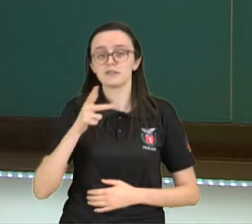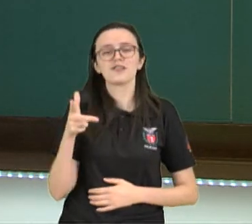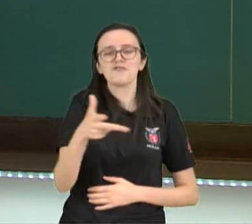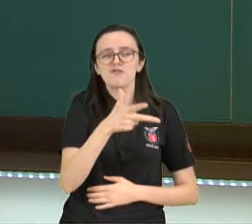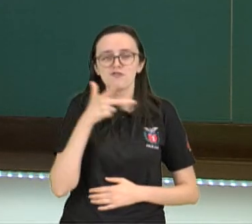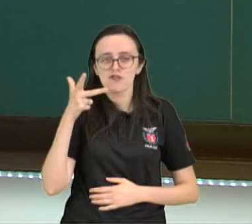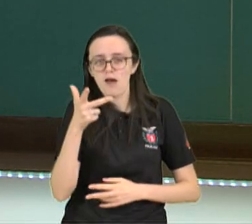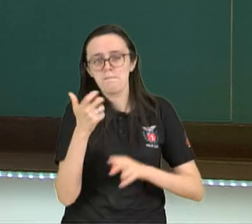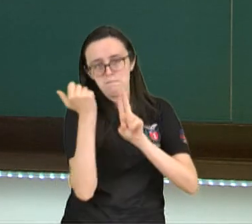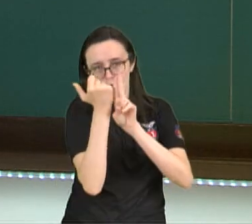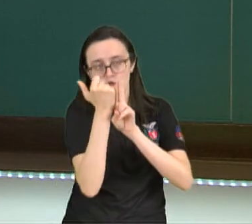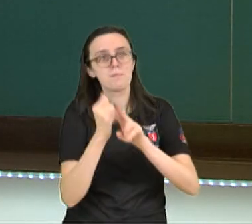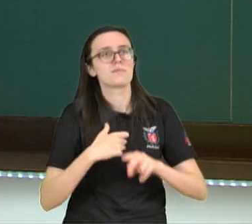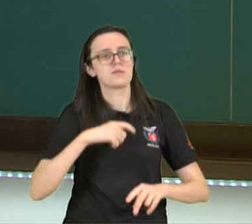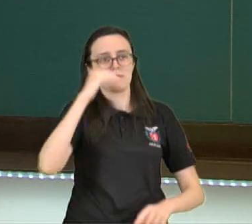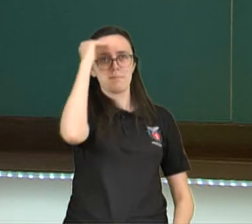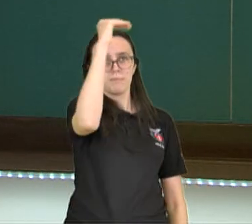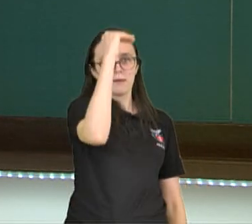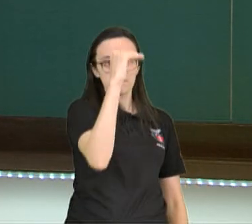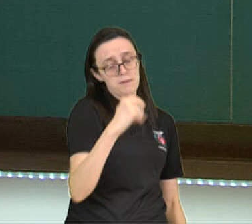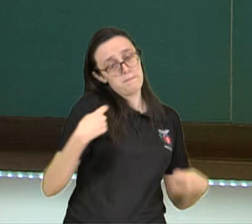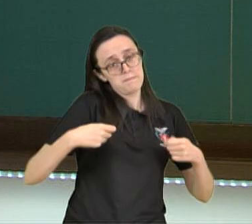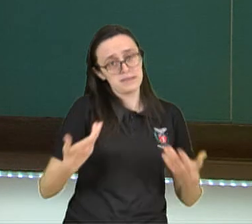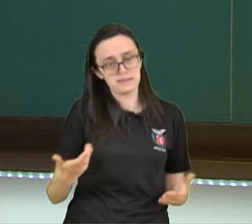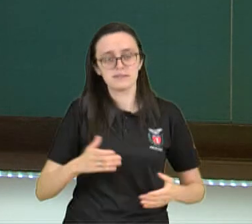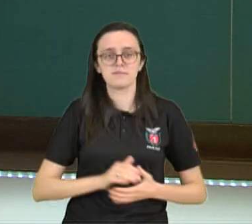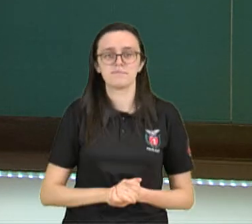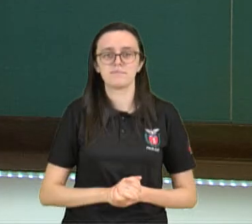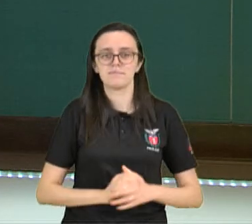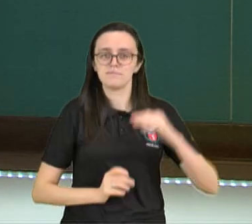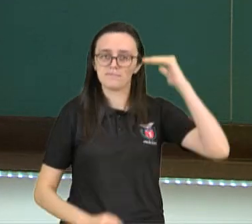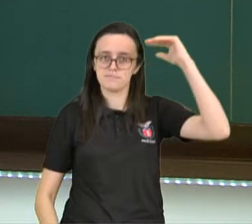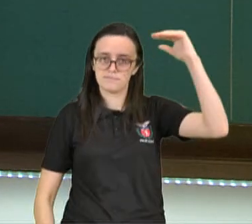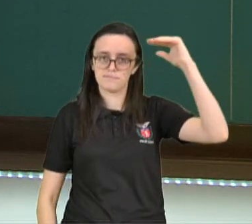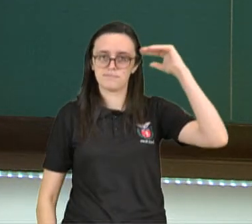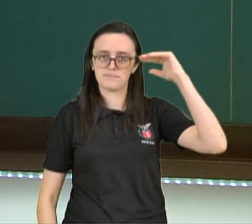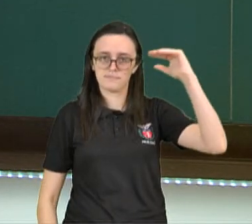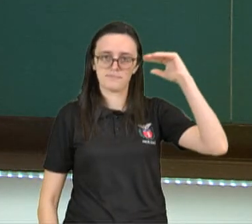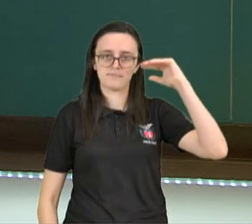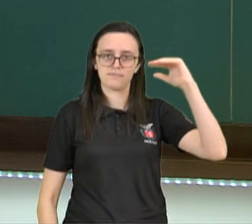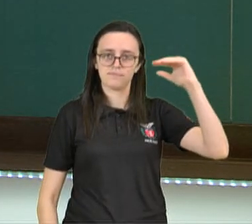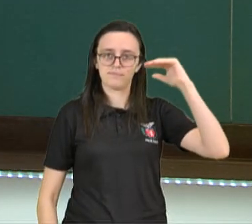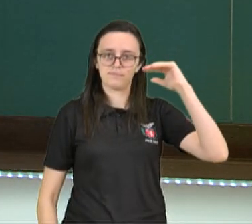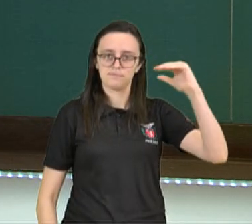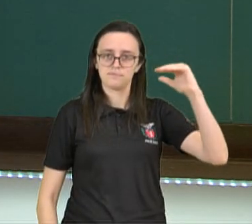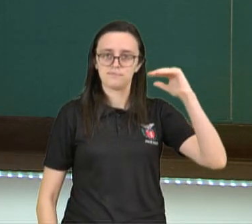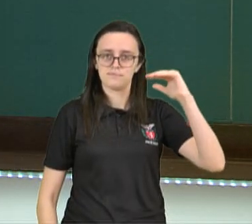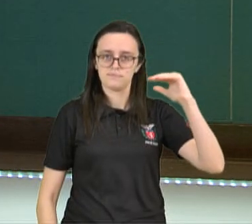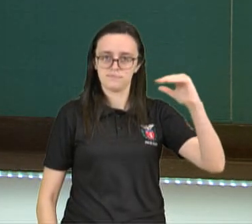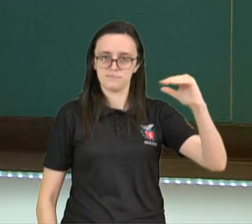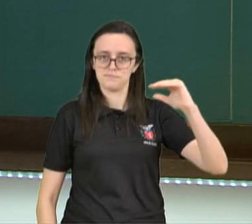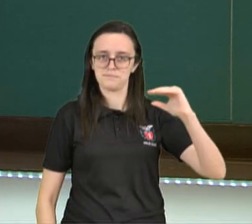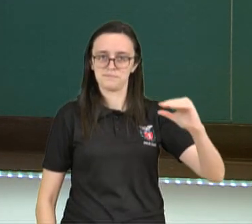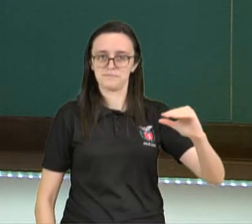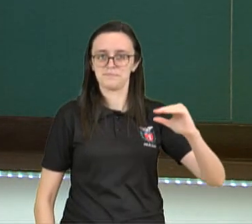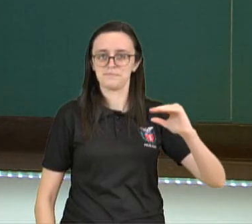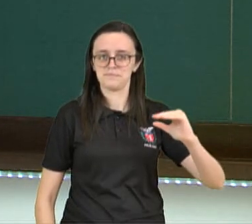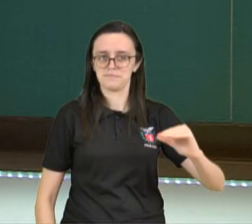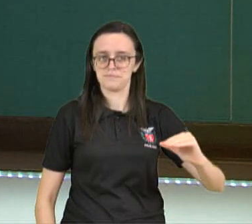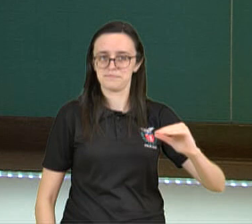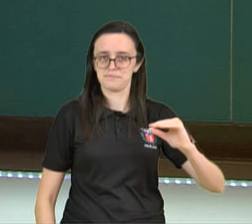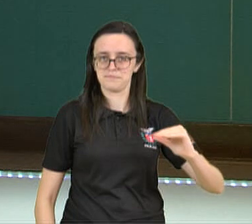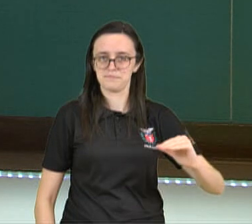para conjugar o verbo, nós temos que ter os pronomes. Yo, tu, él, ella ou usted, nosotros,